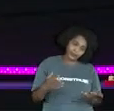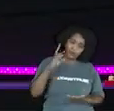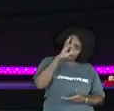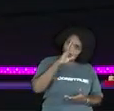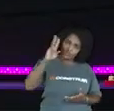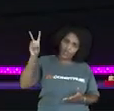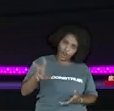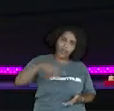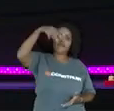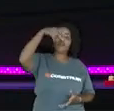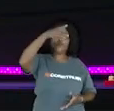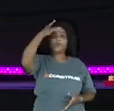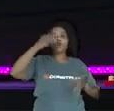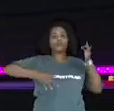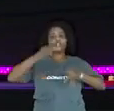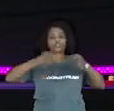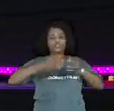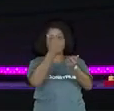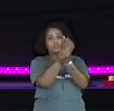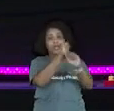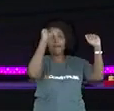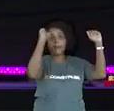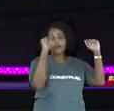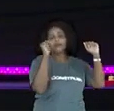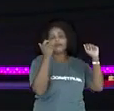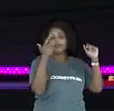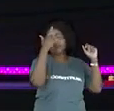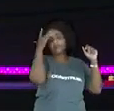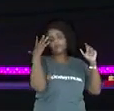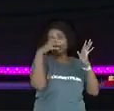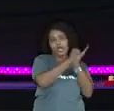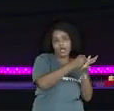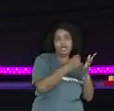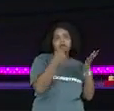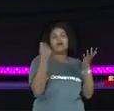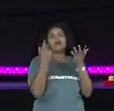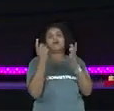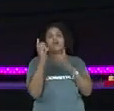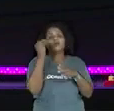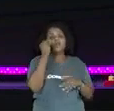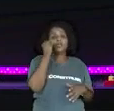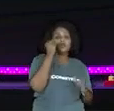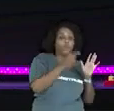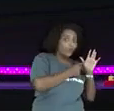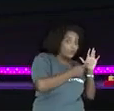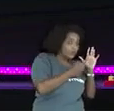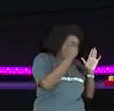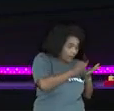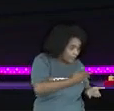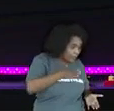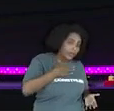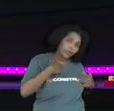o senhor levantou juízes que os libertaram das mãos aqueles que os atacavam Deus tentando mostrar